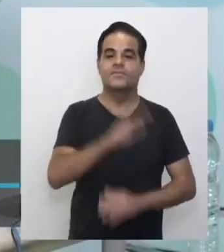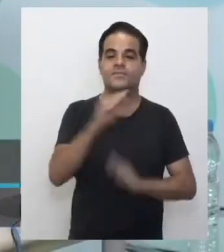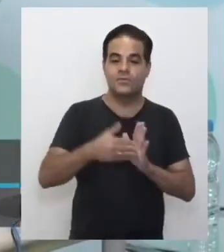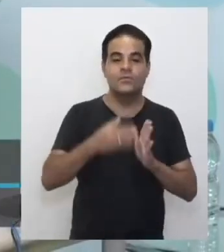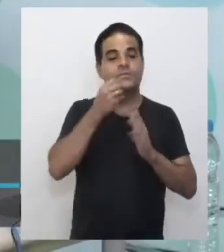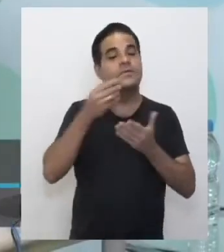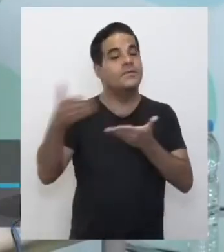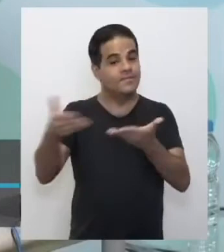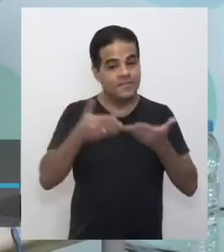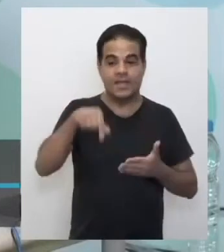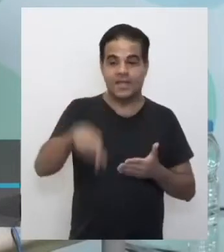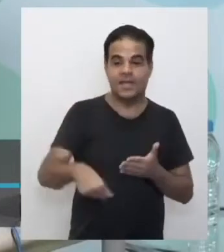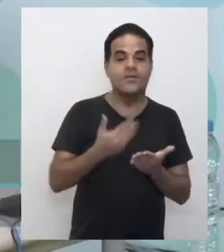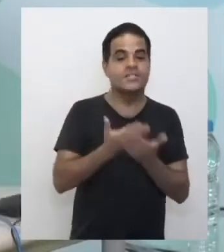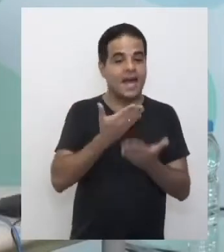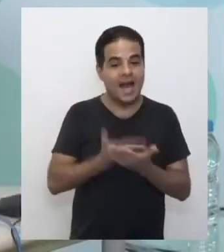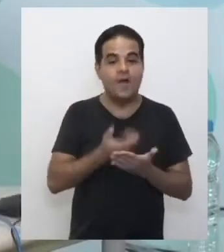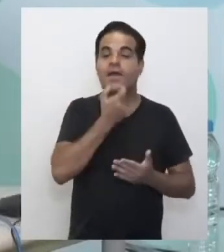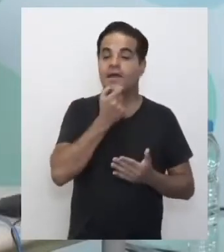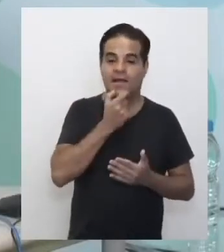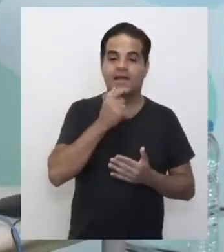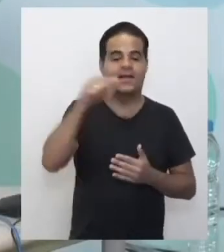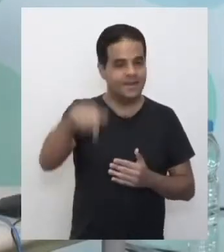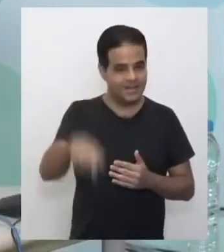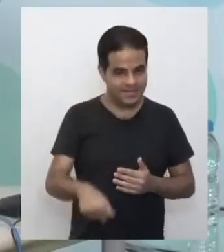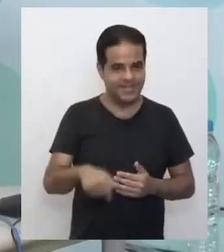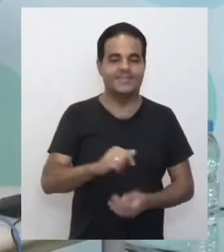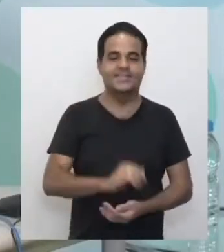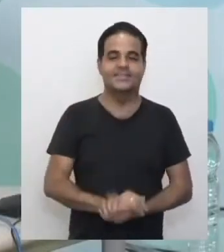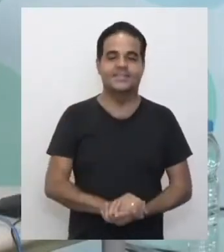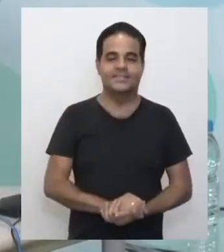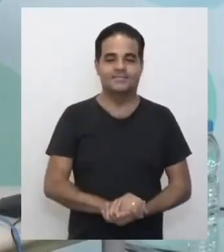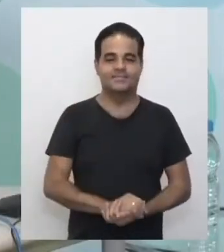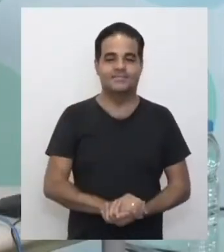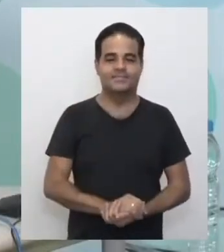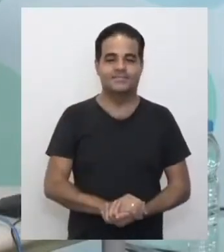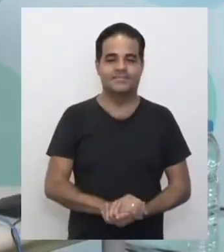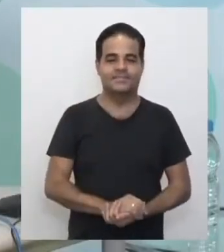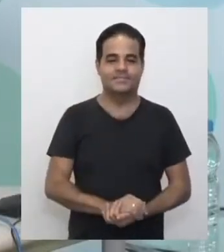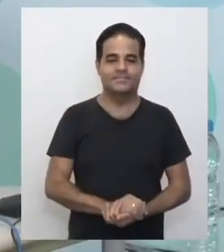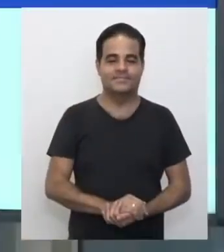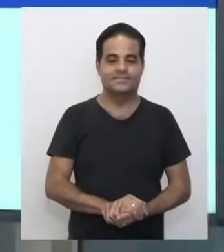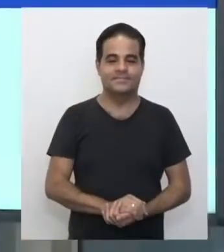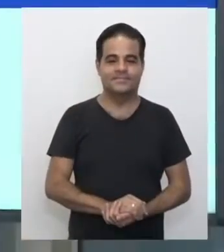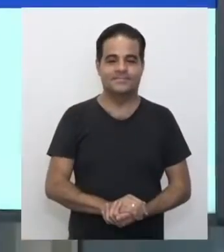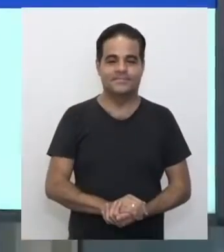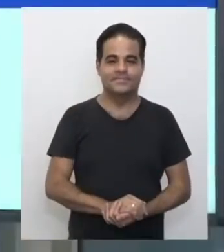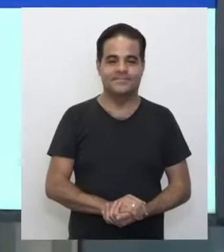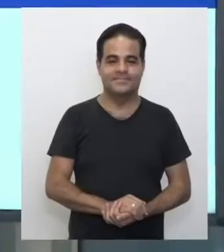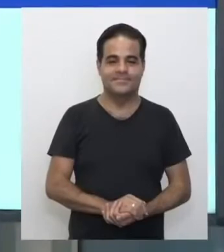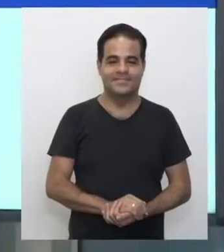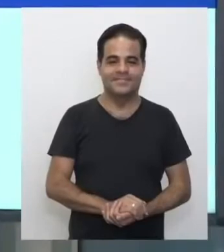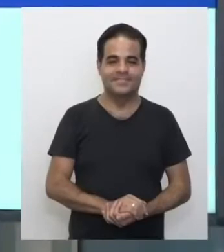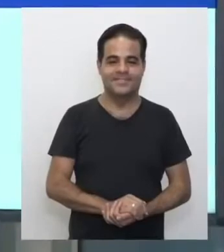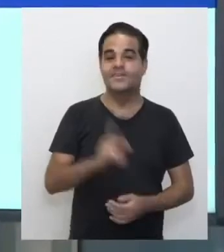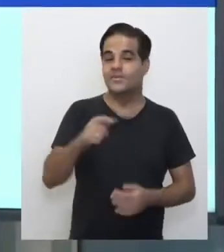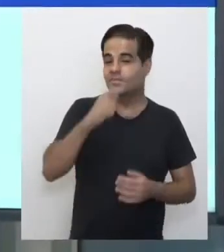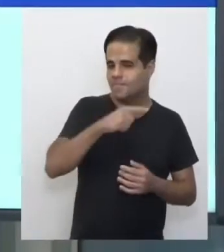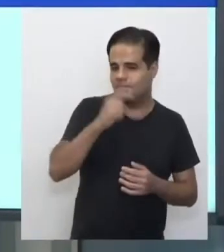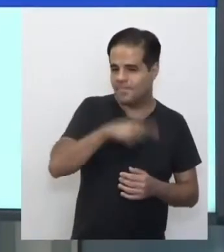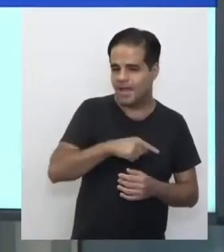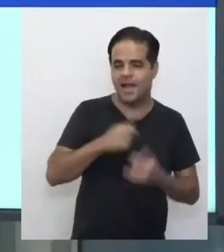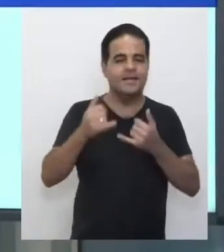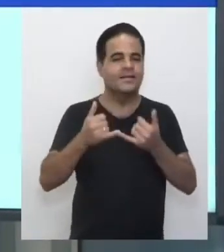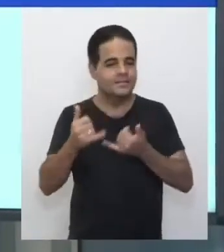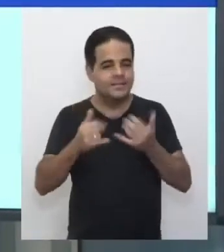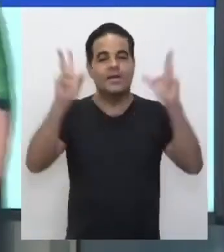bem-vindos à nossa aula de inglês. And today we are gonna talk about jokes. Talk about jokes. A gente vai falar sobre piadas hoje, né?